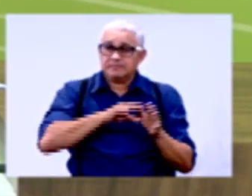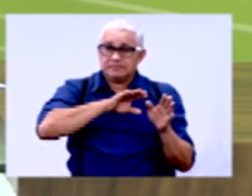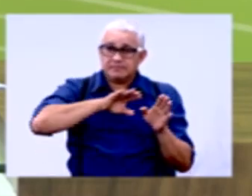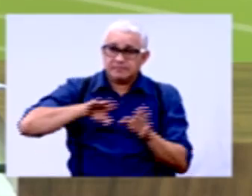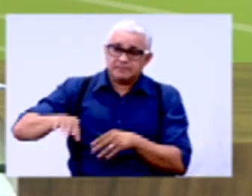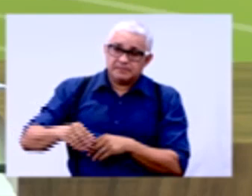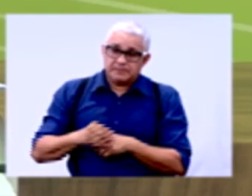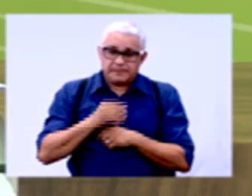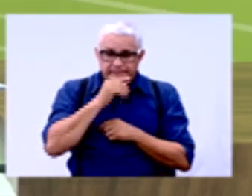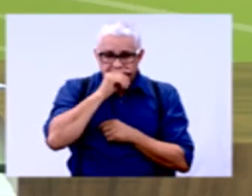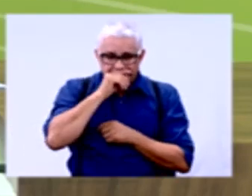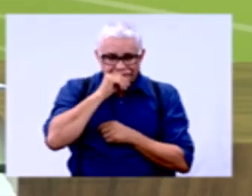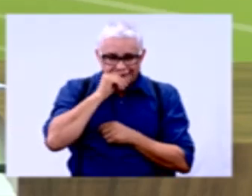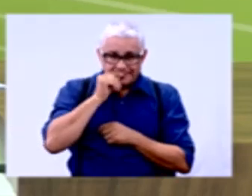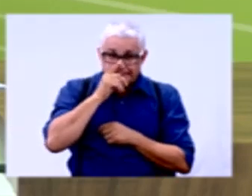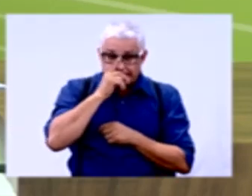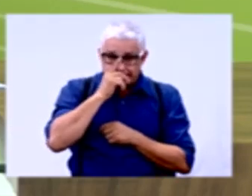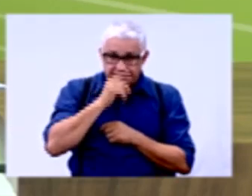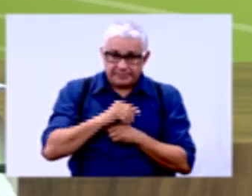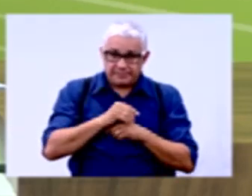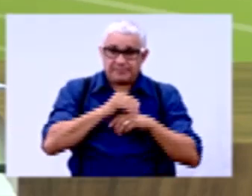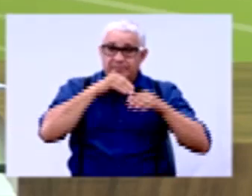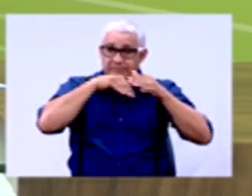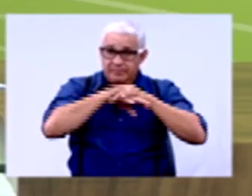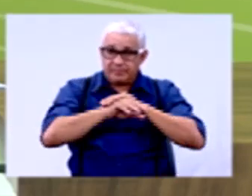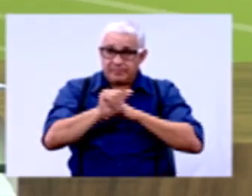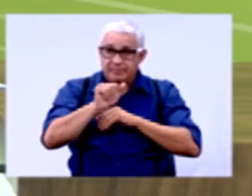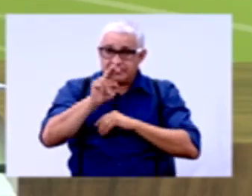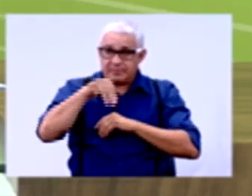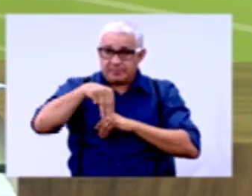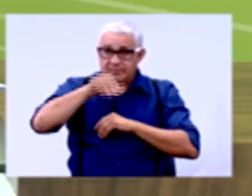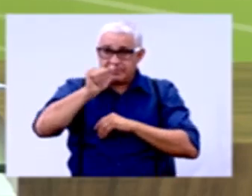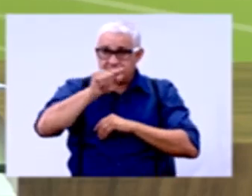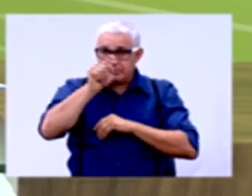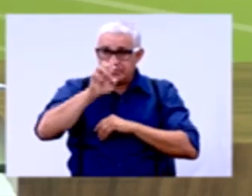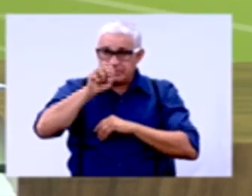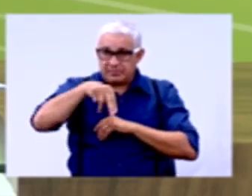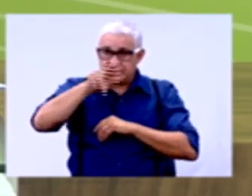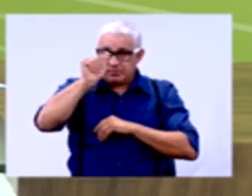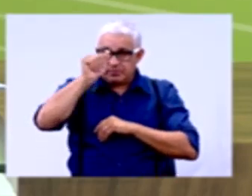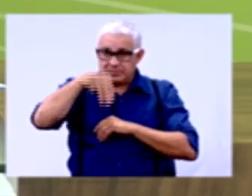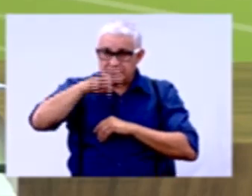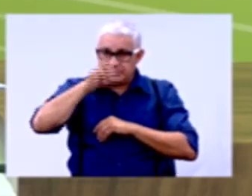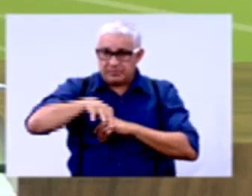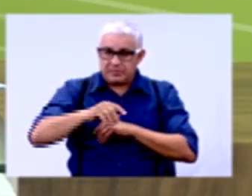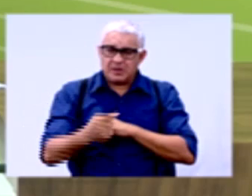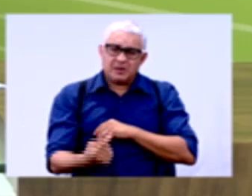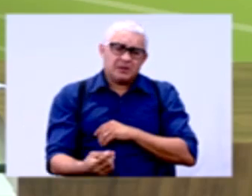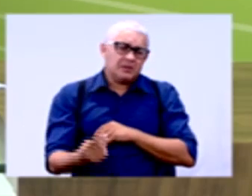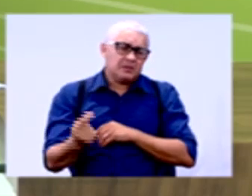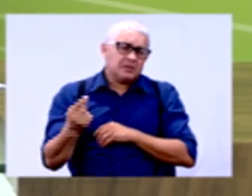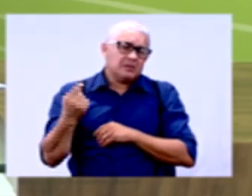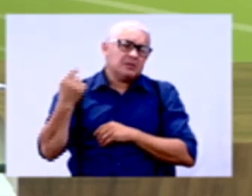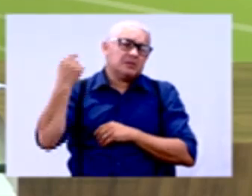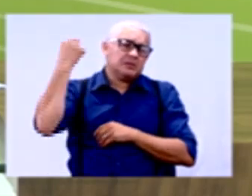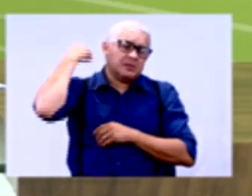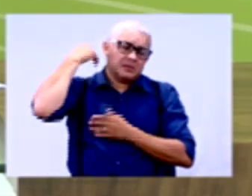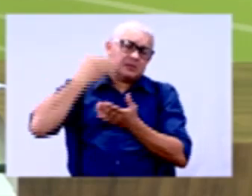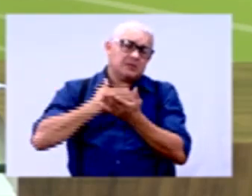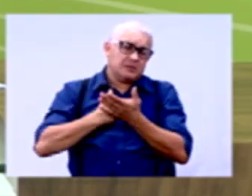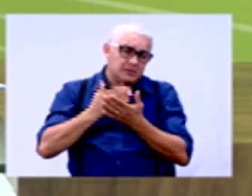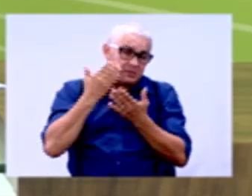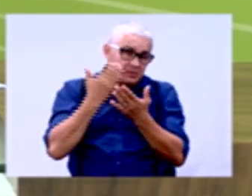Com relação ao armazenamento, desde o princípio, das primeiras aulas, a gente sempre falou